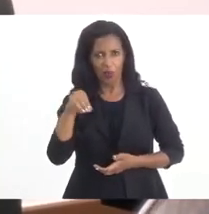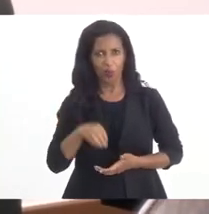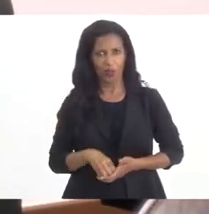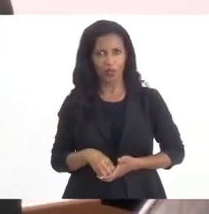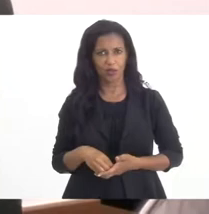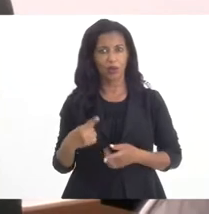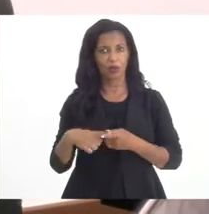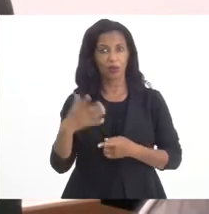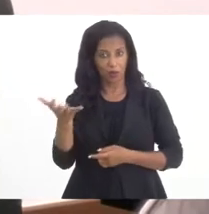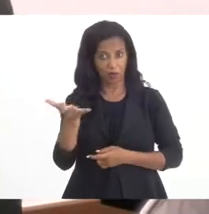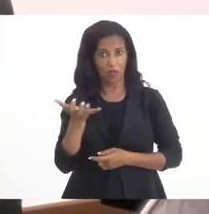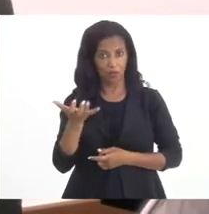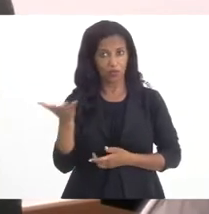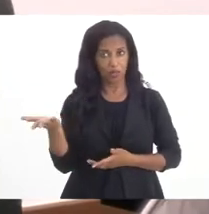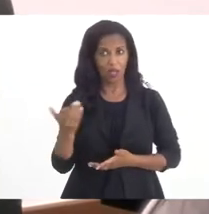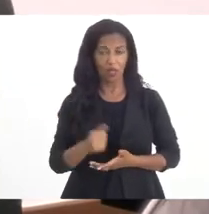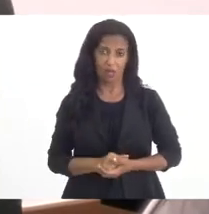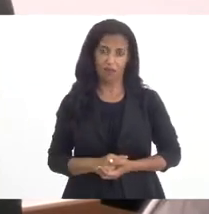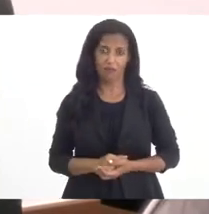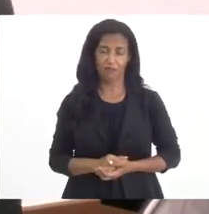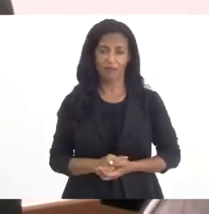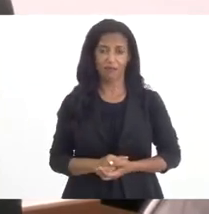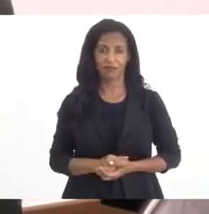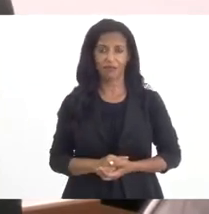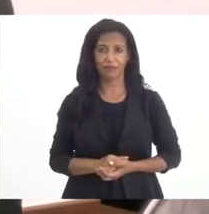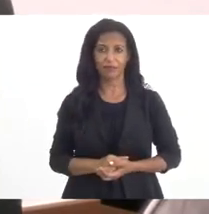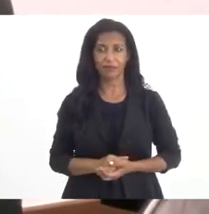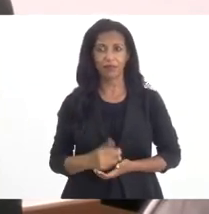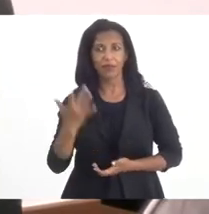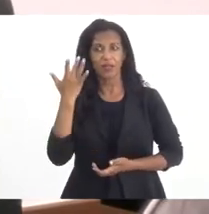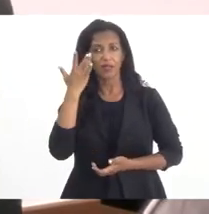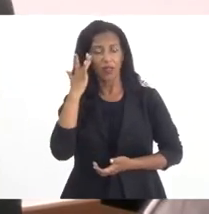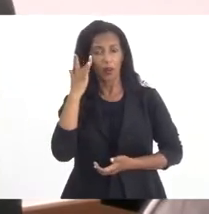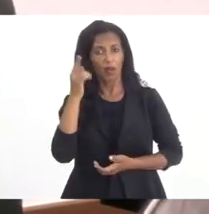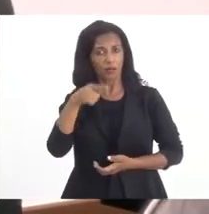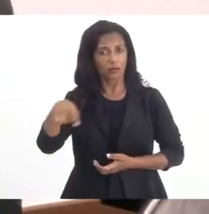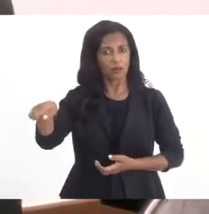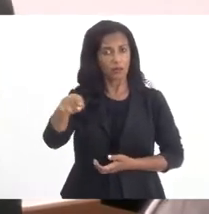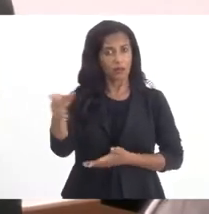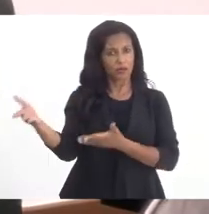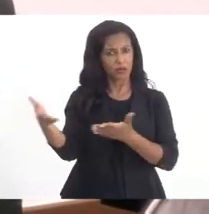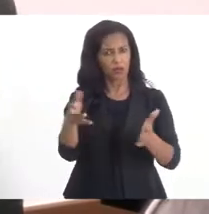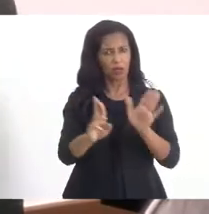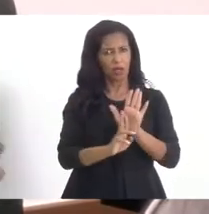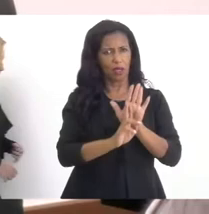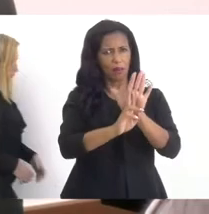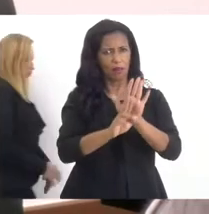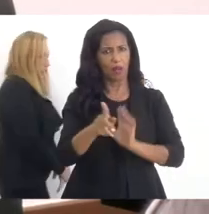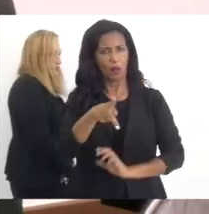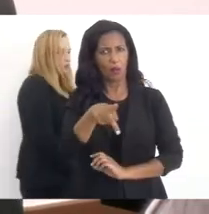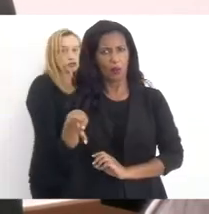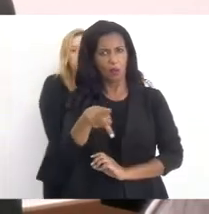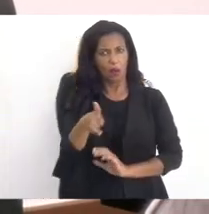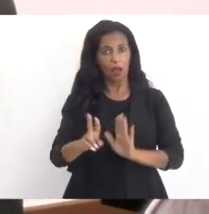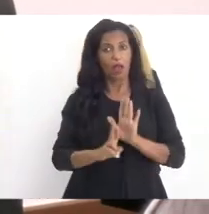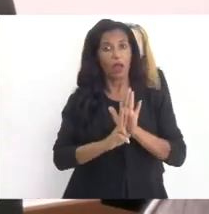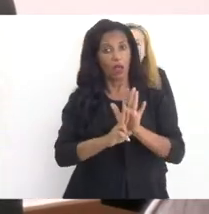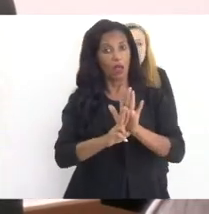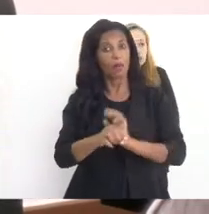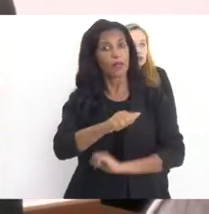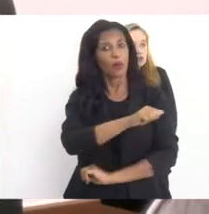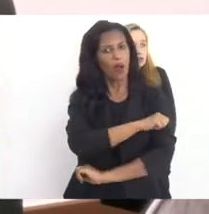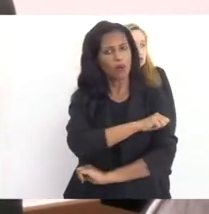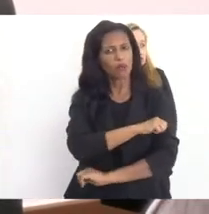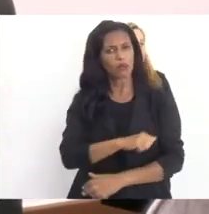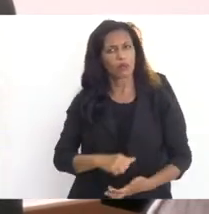alunos querem. Concluindo já. Então, assim, eu acho que, se vocês estão aqui representando o povo, representem e representem os